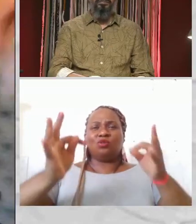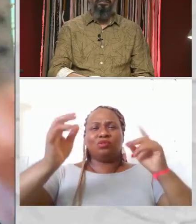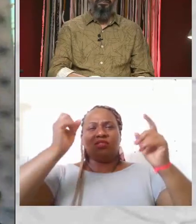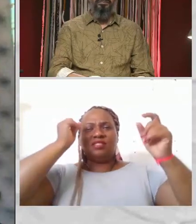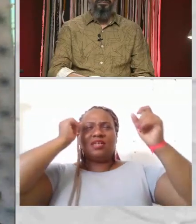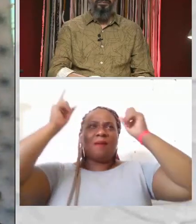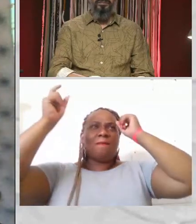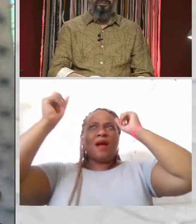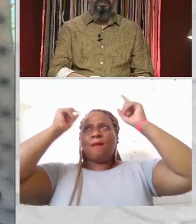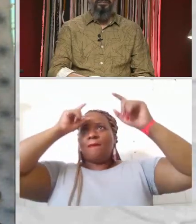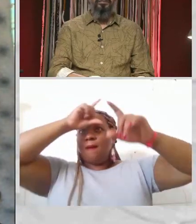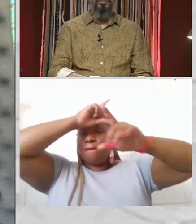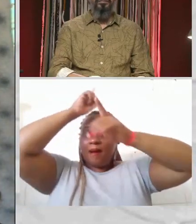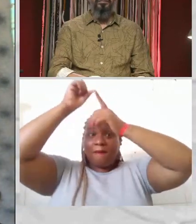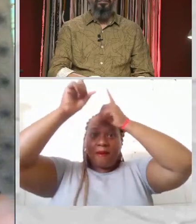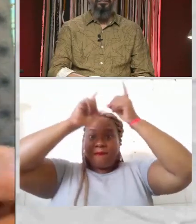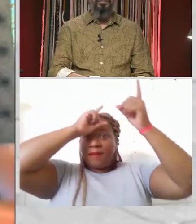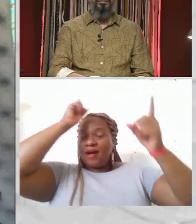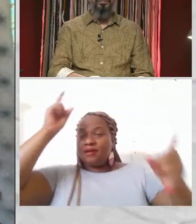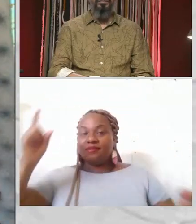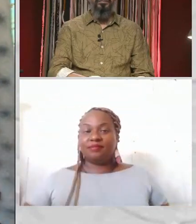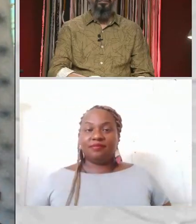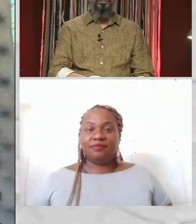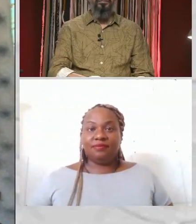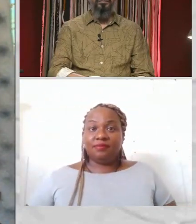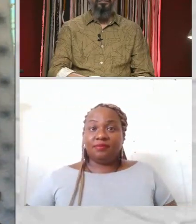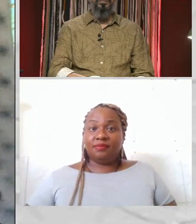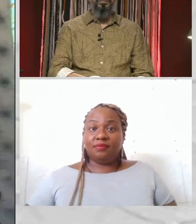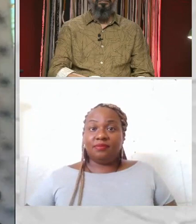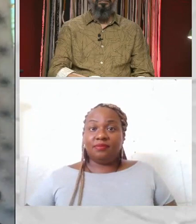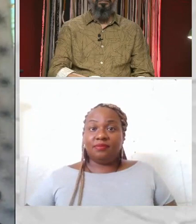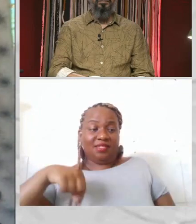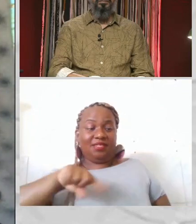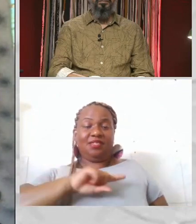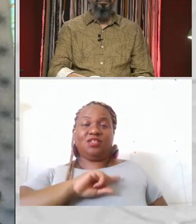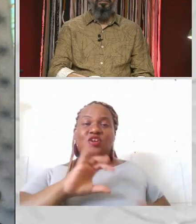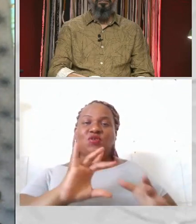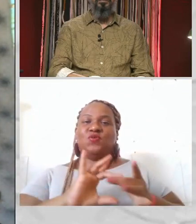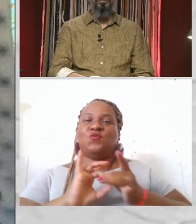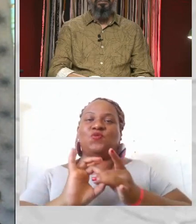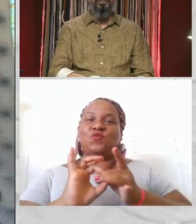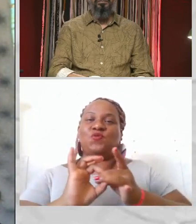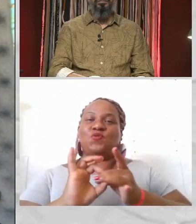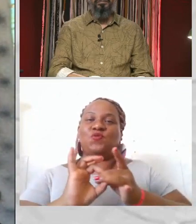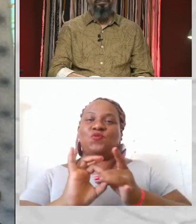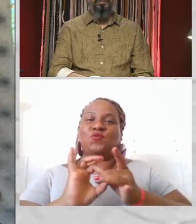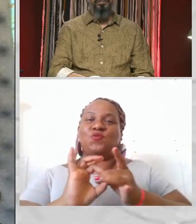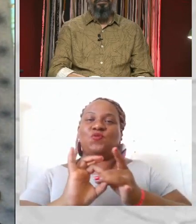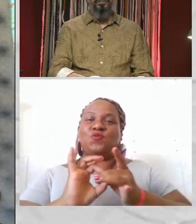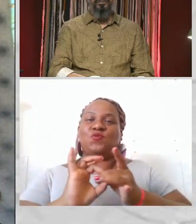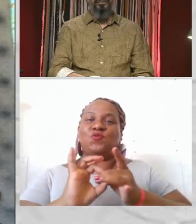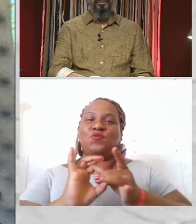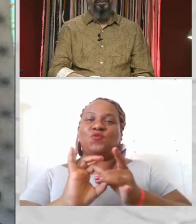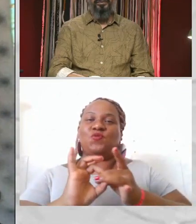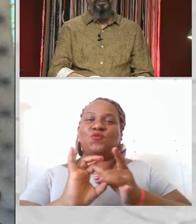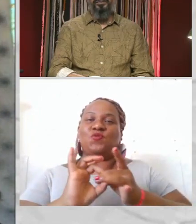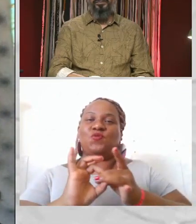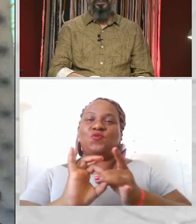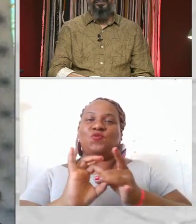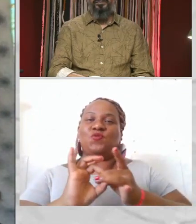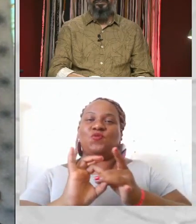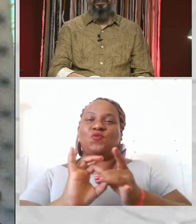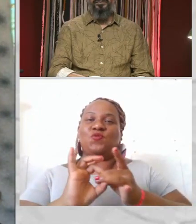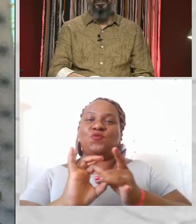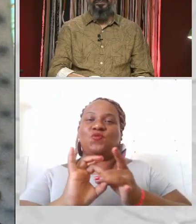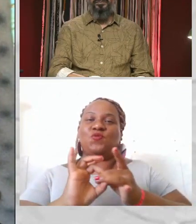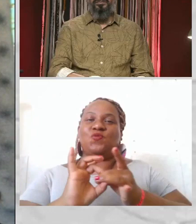as reinvenções, nós temos que nos unir. Isso é necessário. Você saber que, olha, o colega está ali lhe